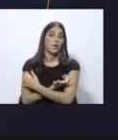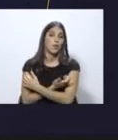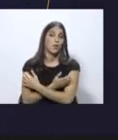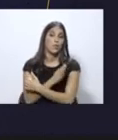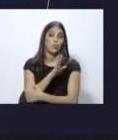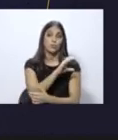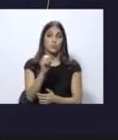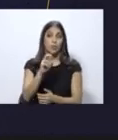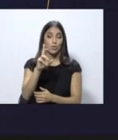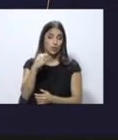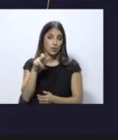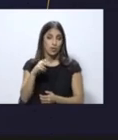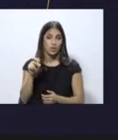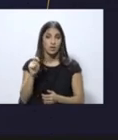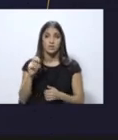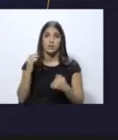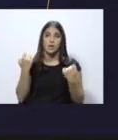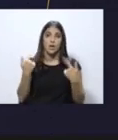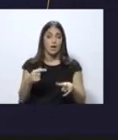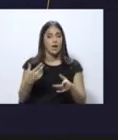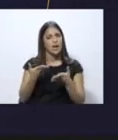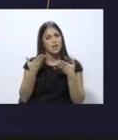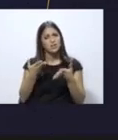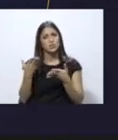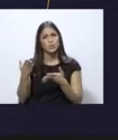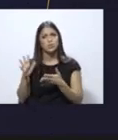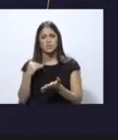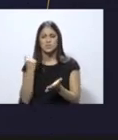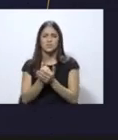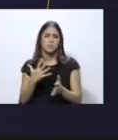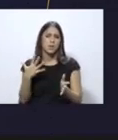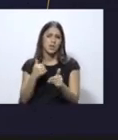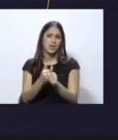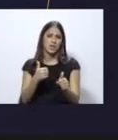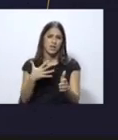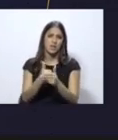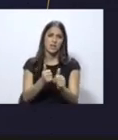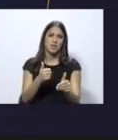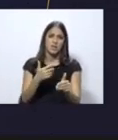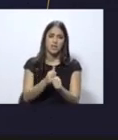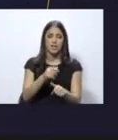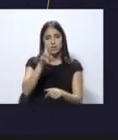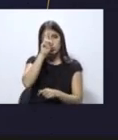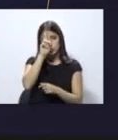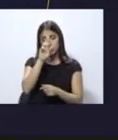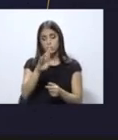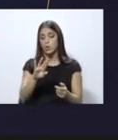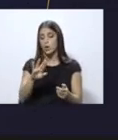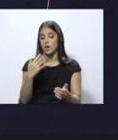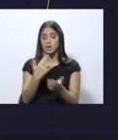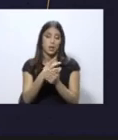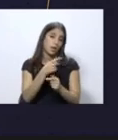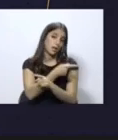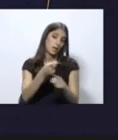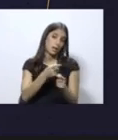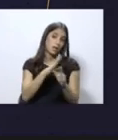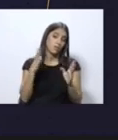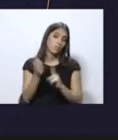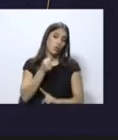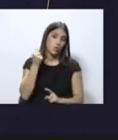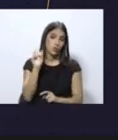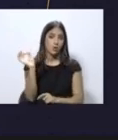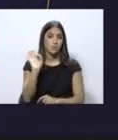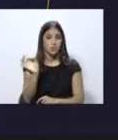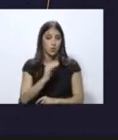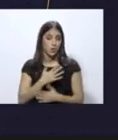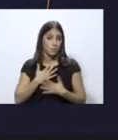Rodrigues foi um dos seus maiores auxiliares, esteve sempre, exauriu-se no esforço para que ele conseguisse manter a camisola amarela. Isto